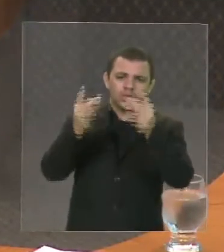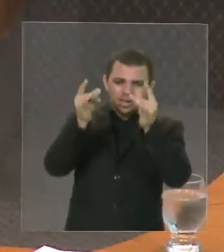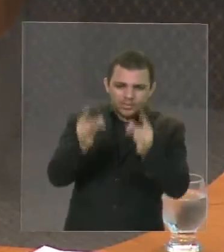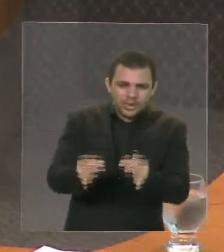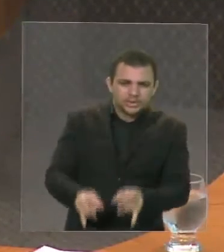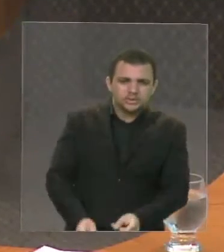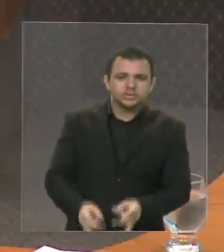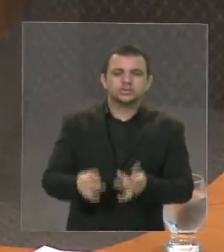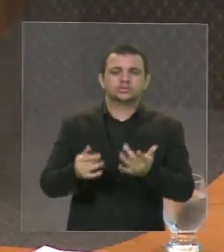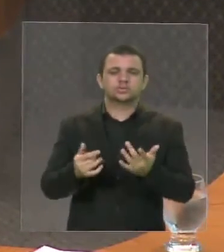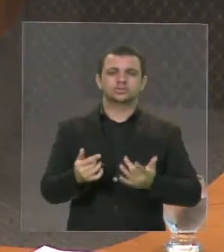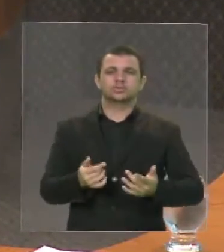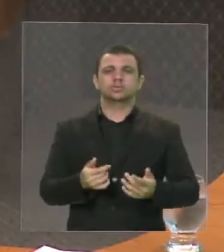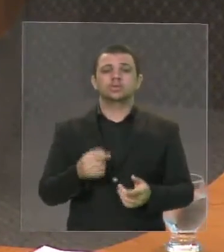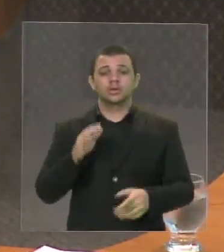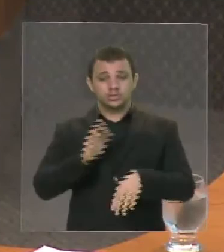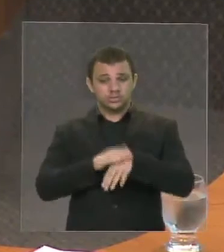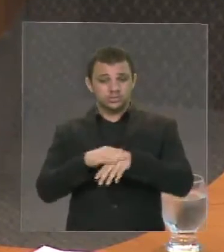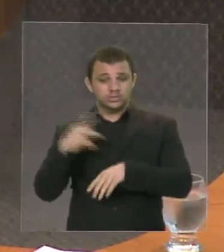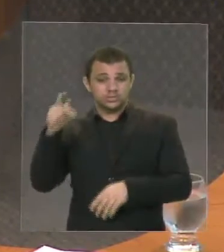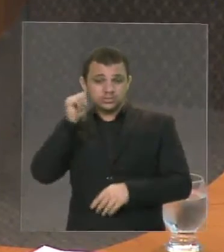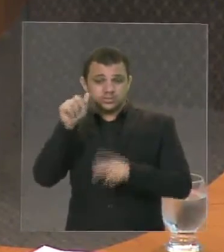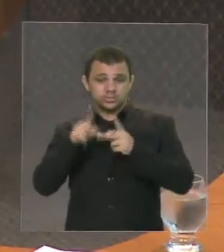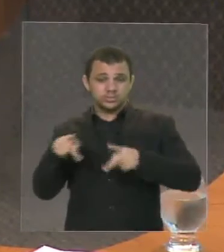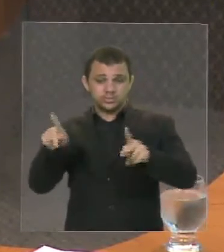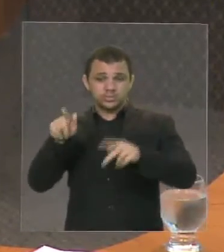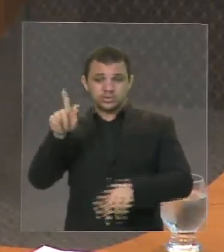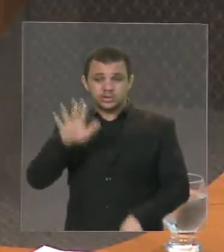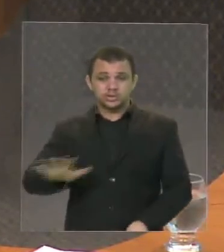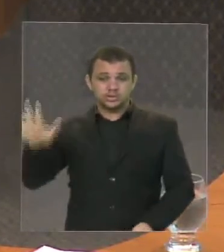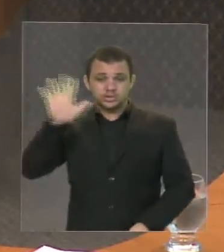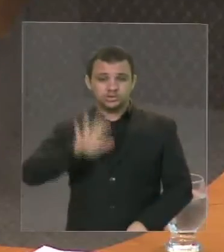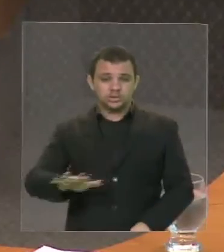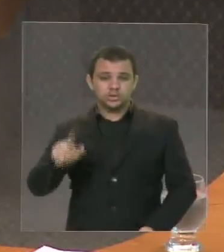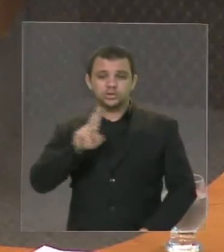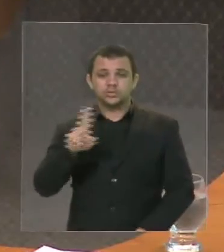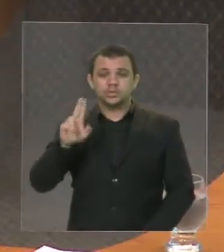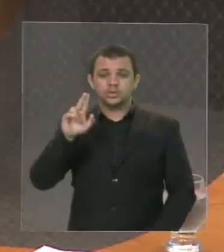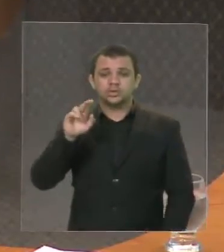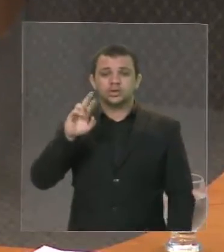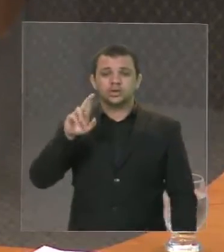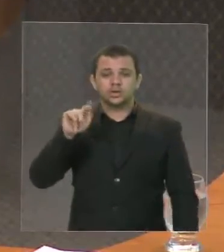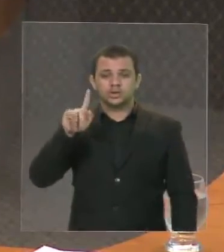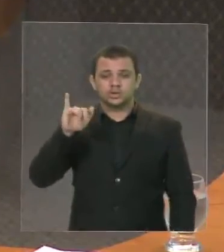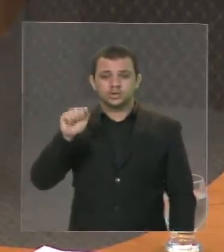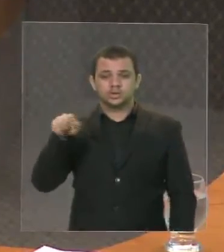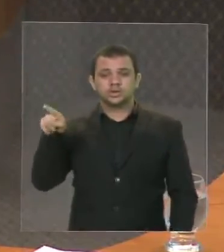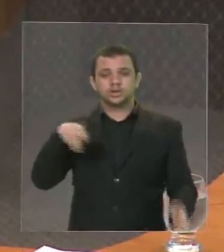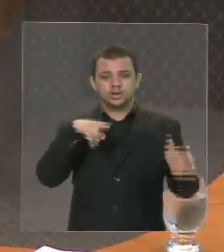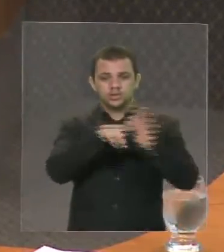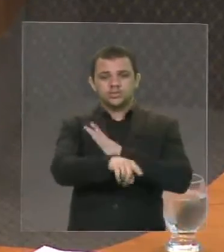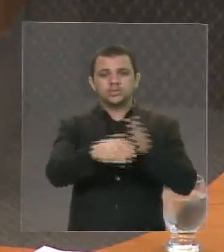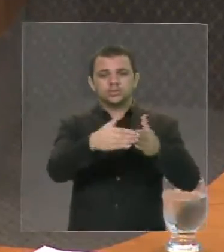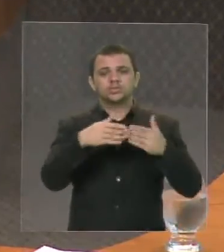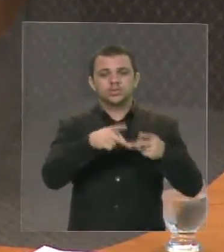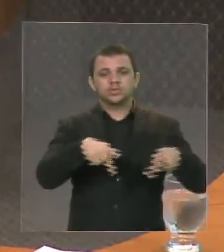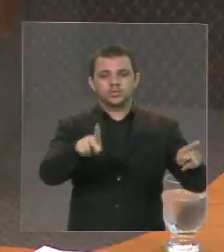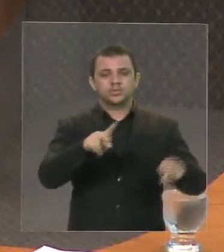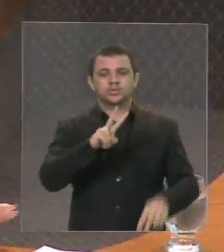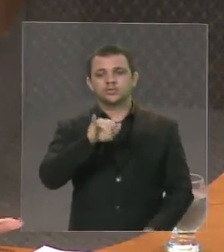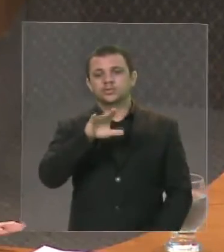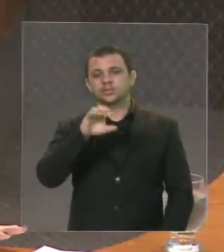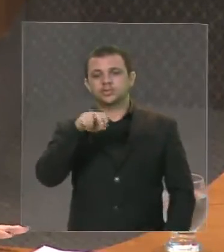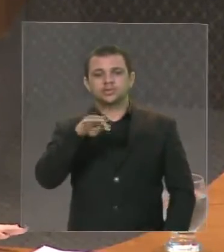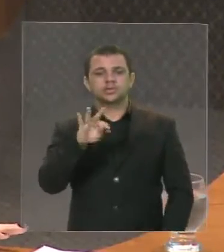que foi um pedido da própria Procuradora-Geral na época, a doutora Regina, aos promotores Vicente Gildásio e Williams